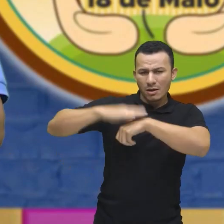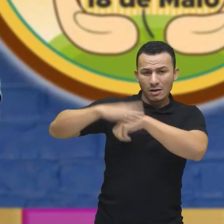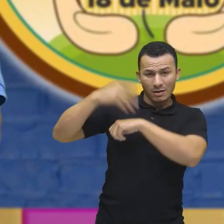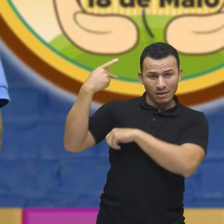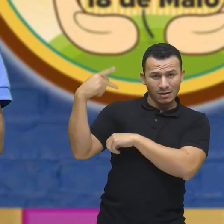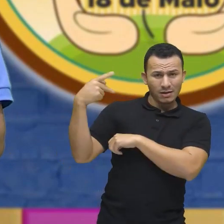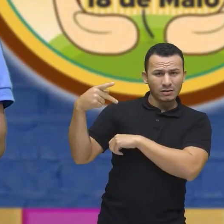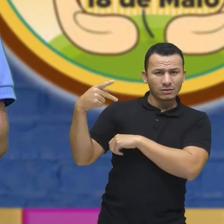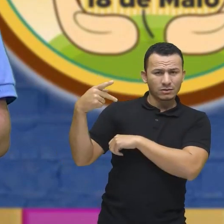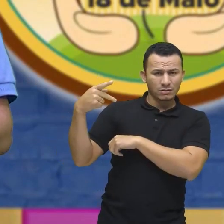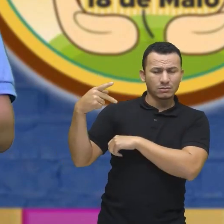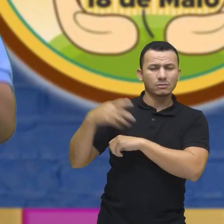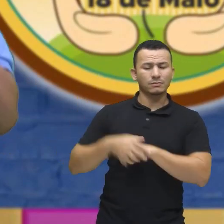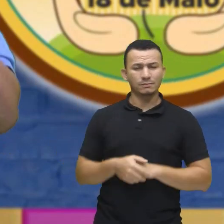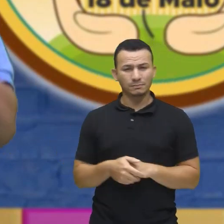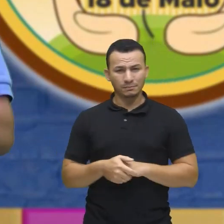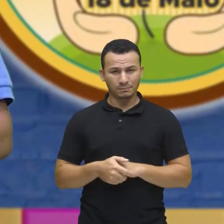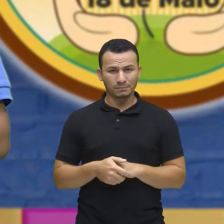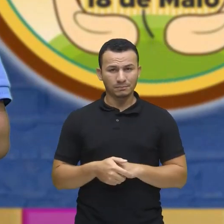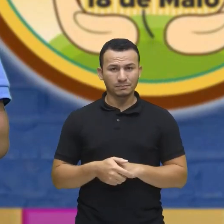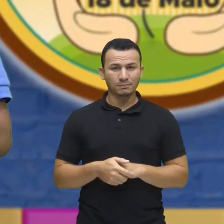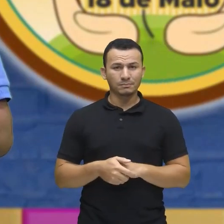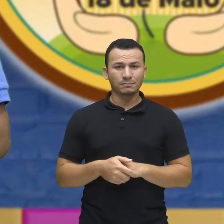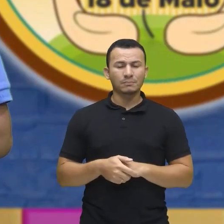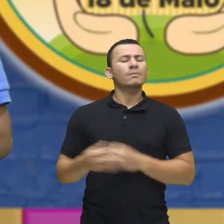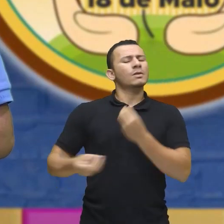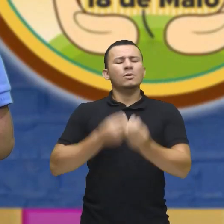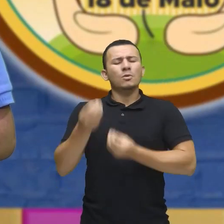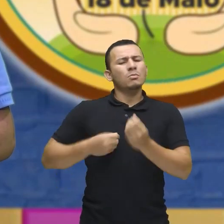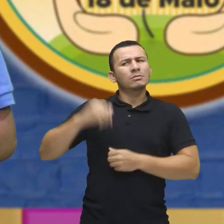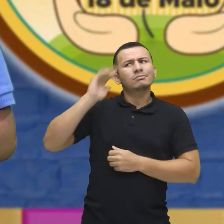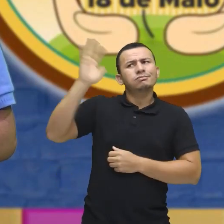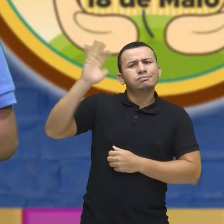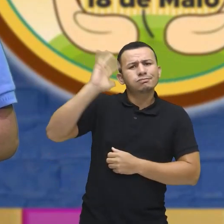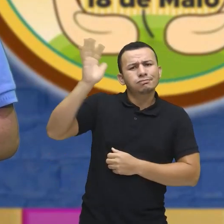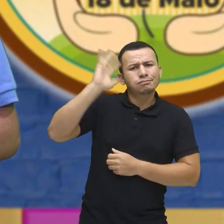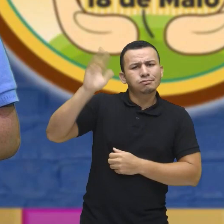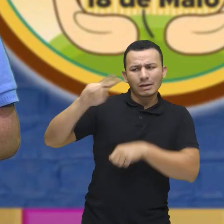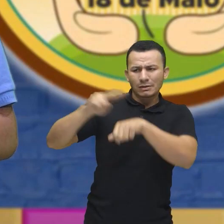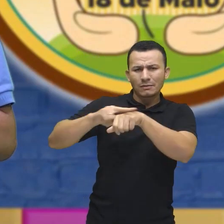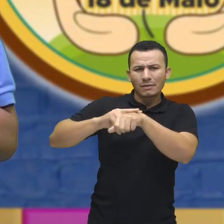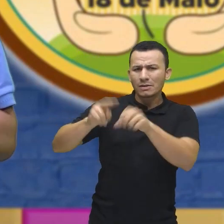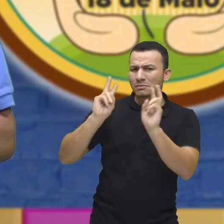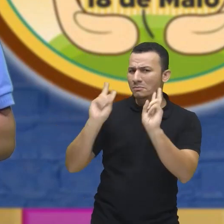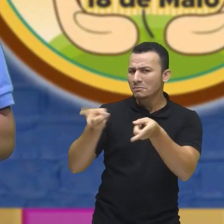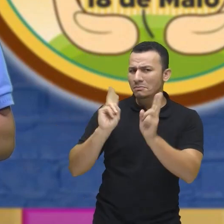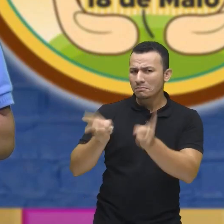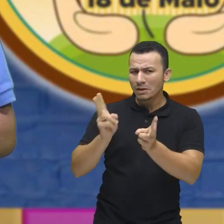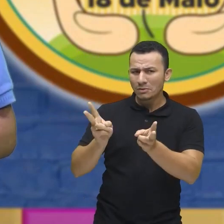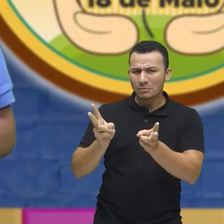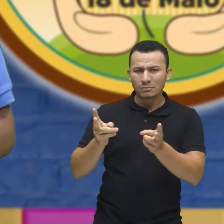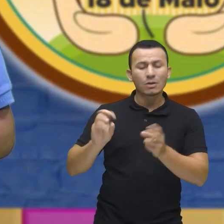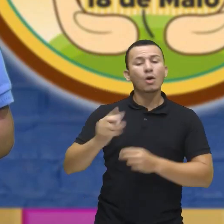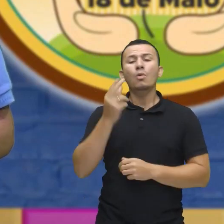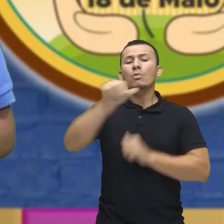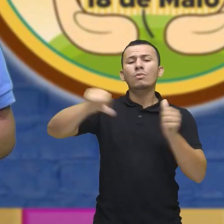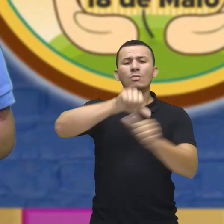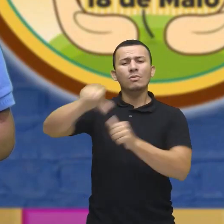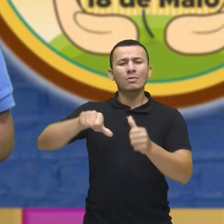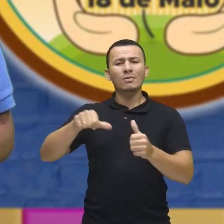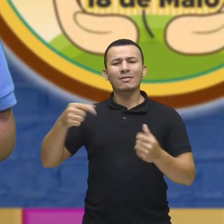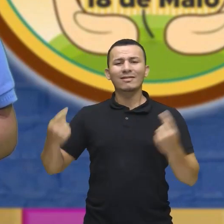Lindolfo Monteverde imaginou, ele continua sendo? Será que continua? Não, ele